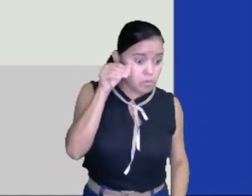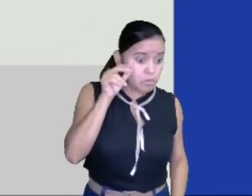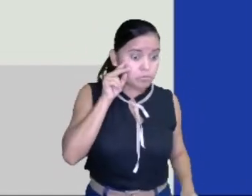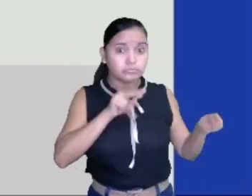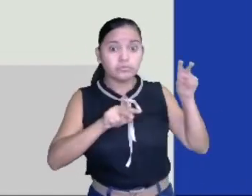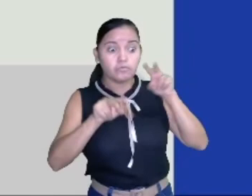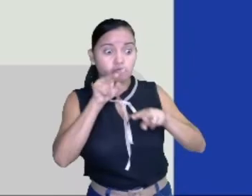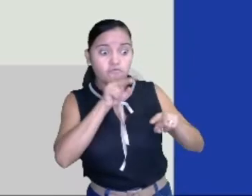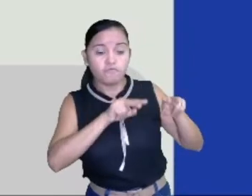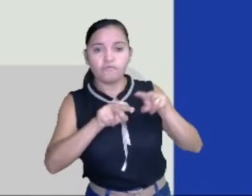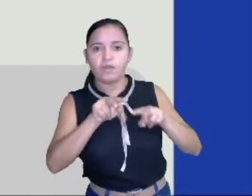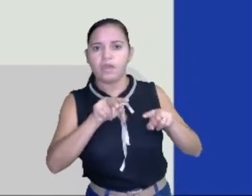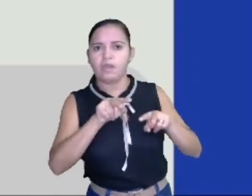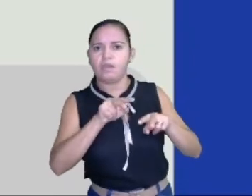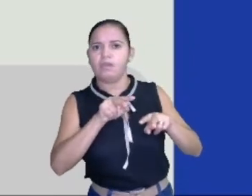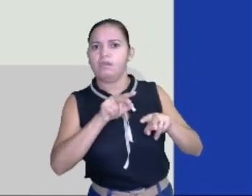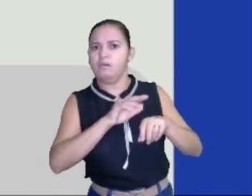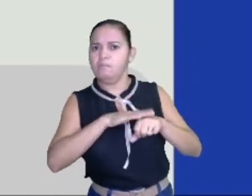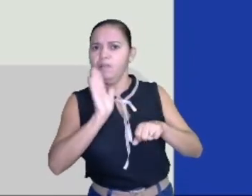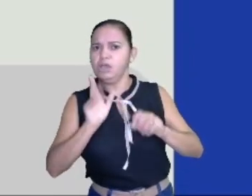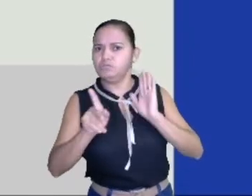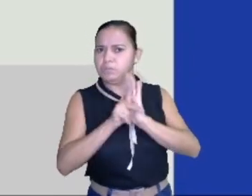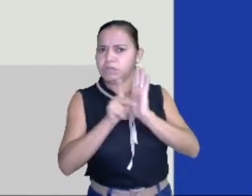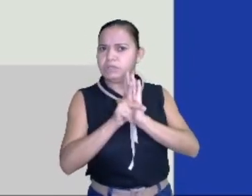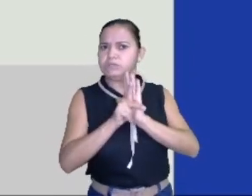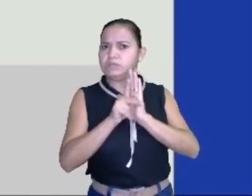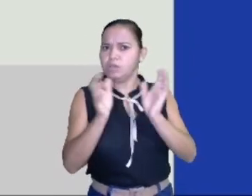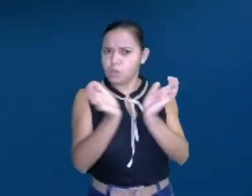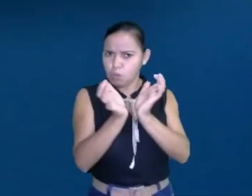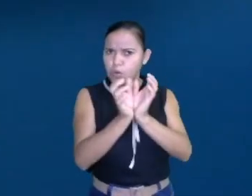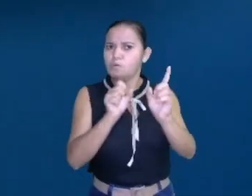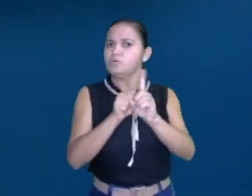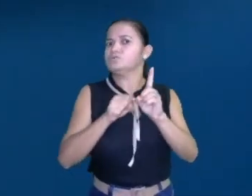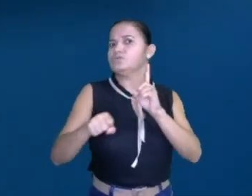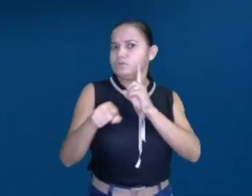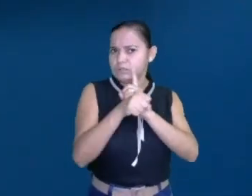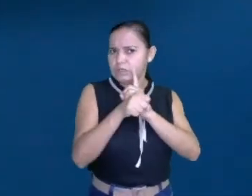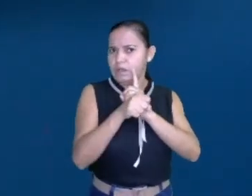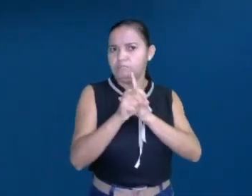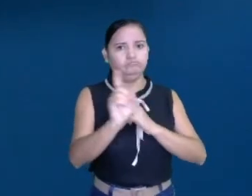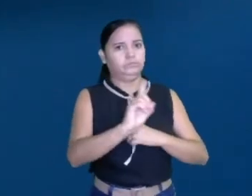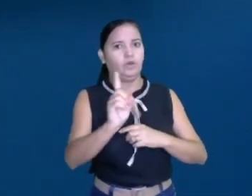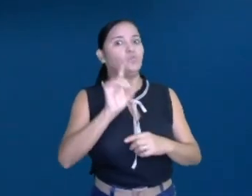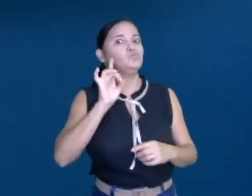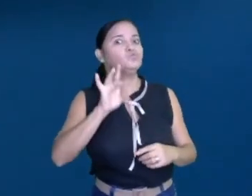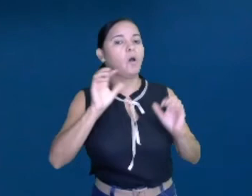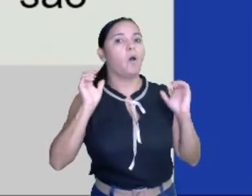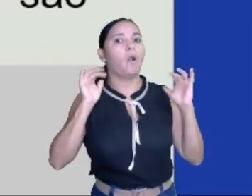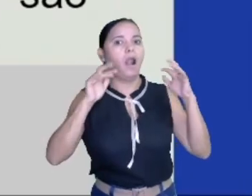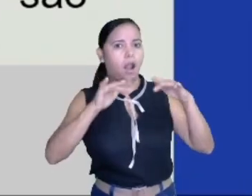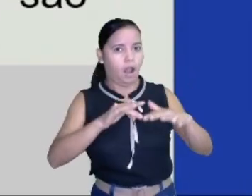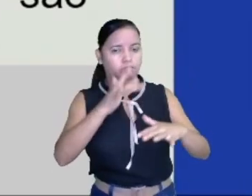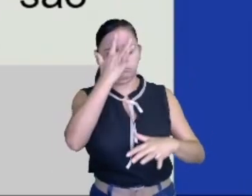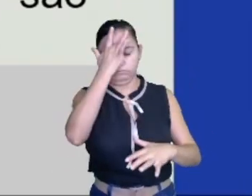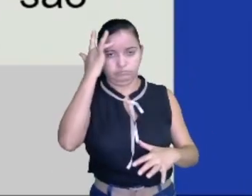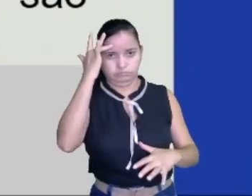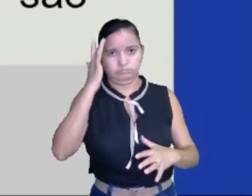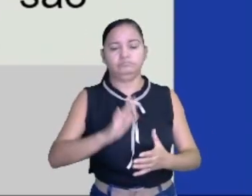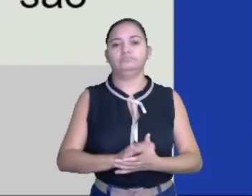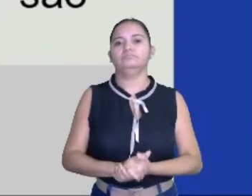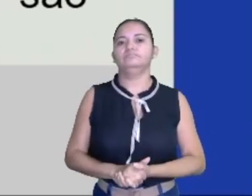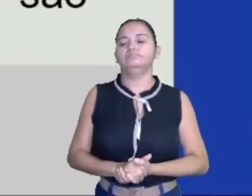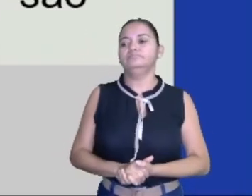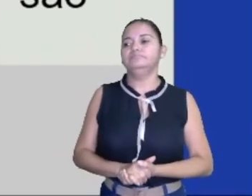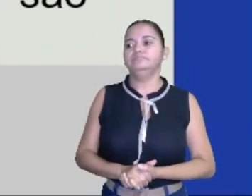necessariamente são exemplos de grupos sociais, são apenas aglomeração de pessoas, né? E vimos